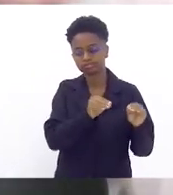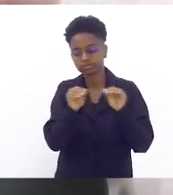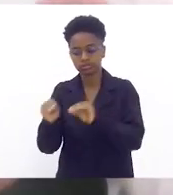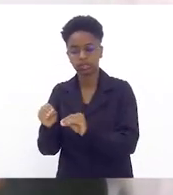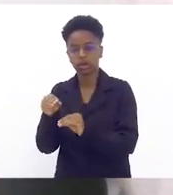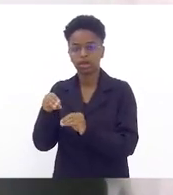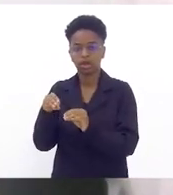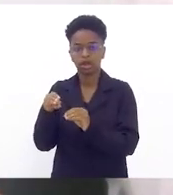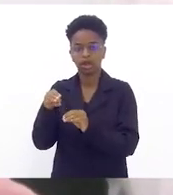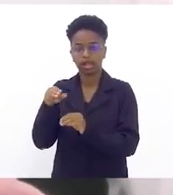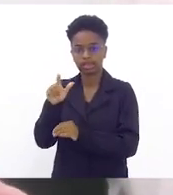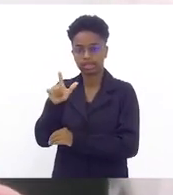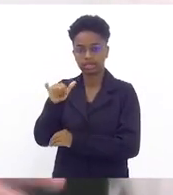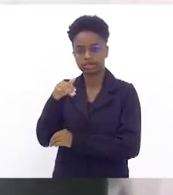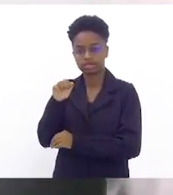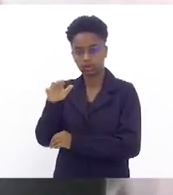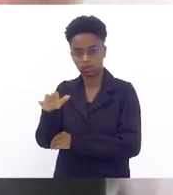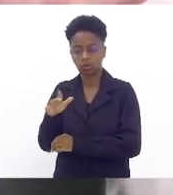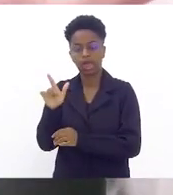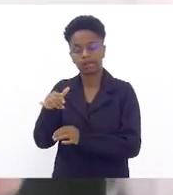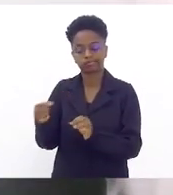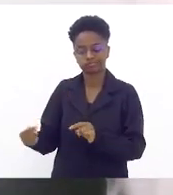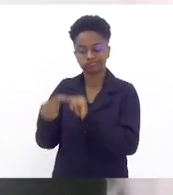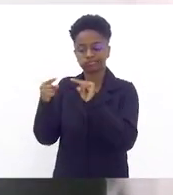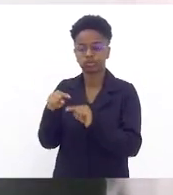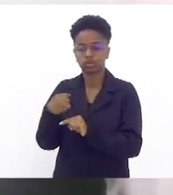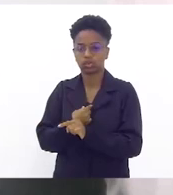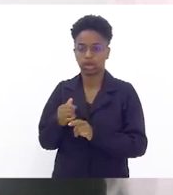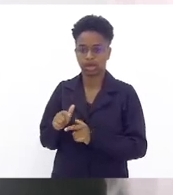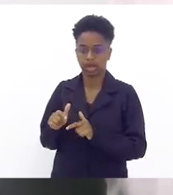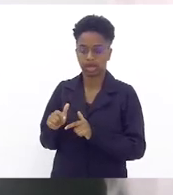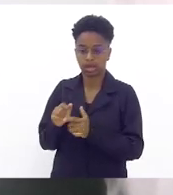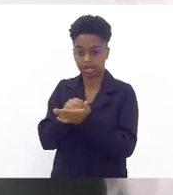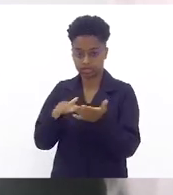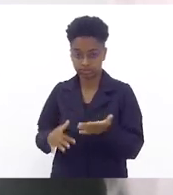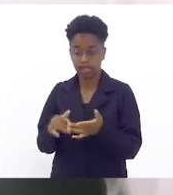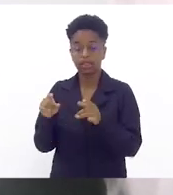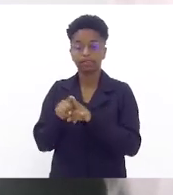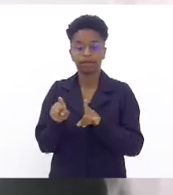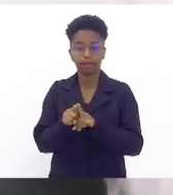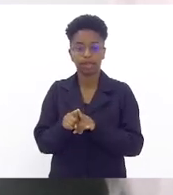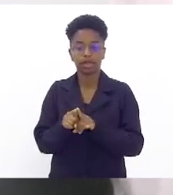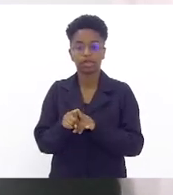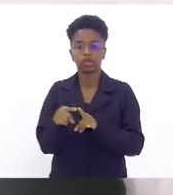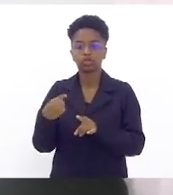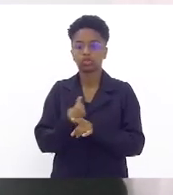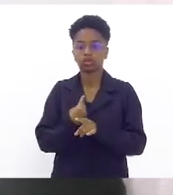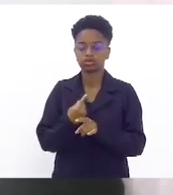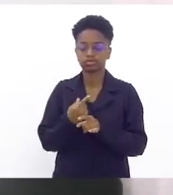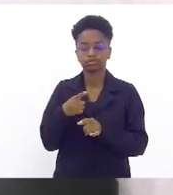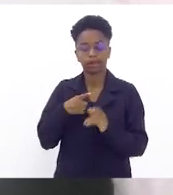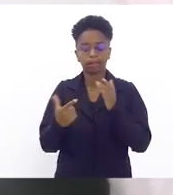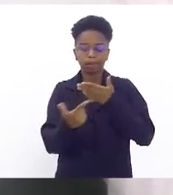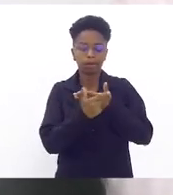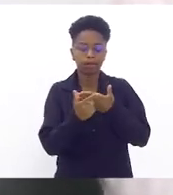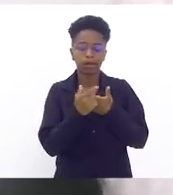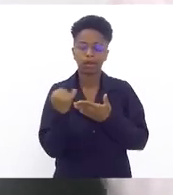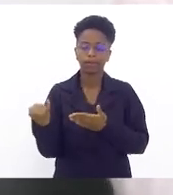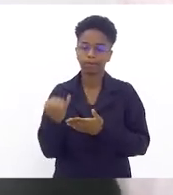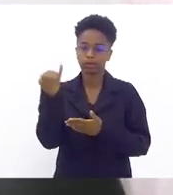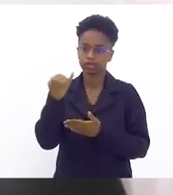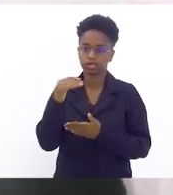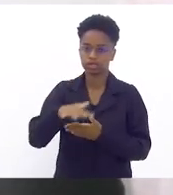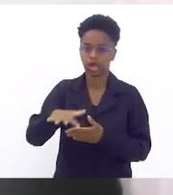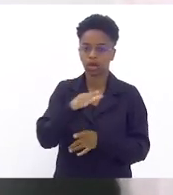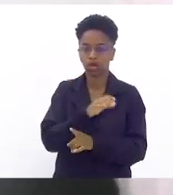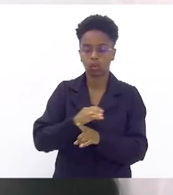espaços mais propício para as nossas atividades e para fechar viemos cumprindo um papel fundamental no âmbito da educação cultura e social